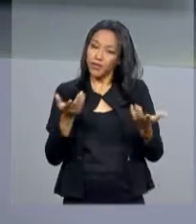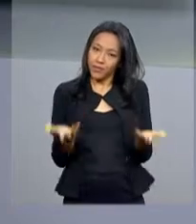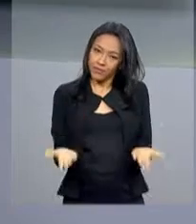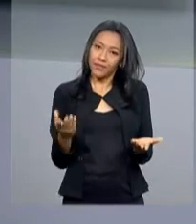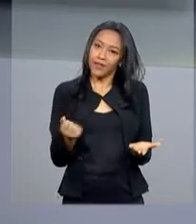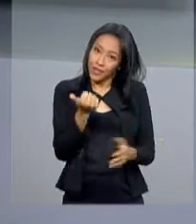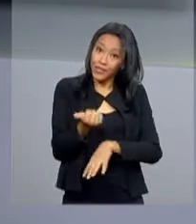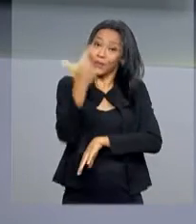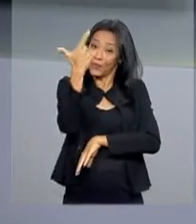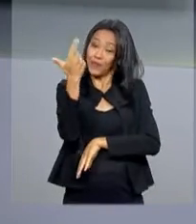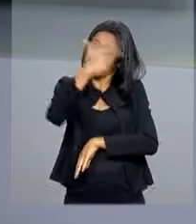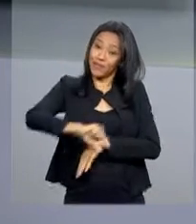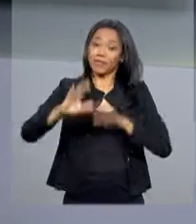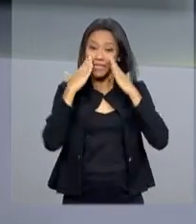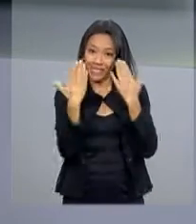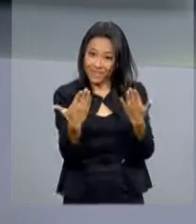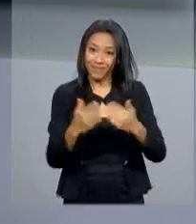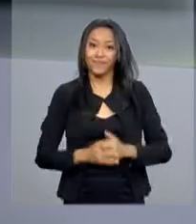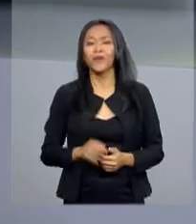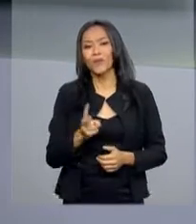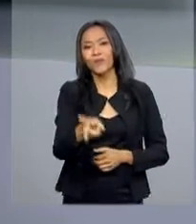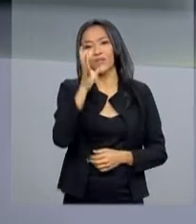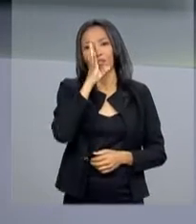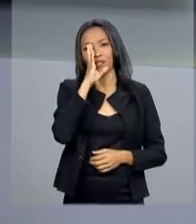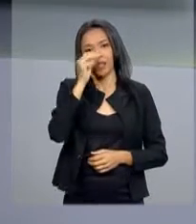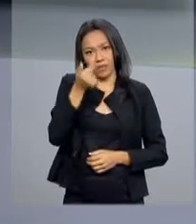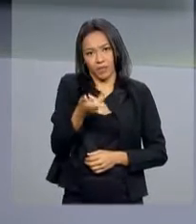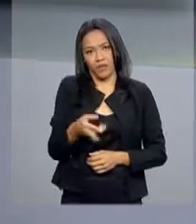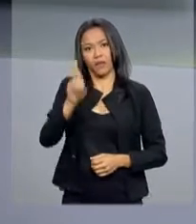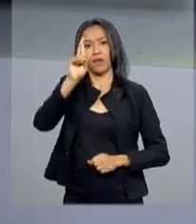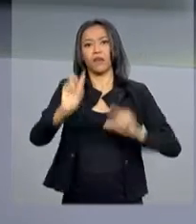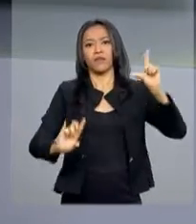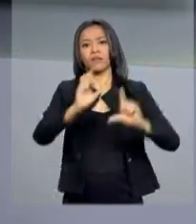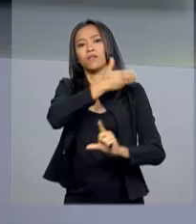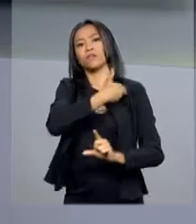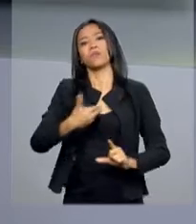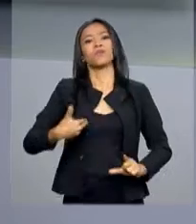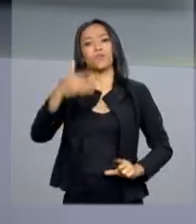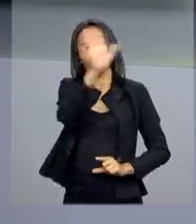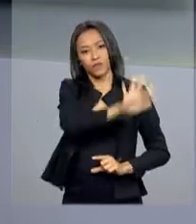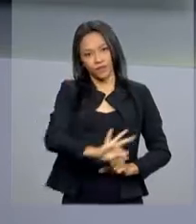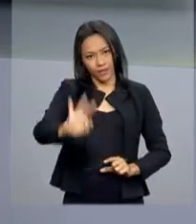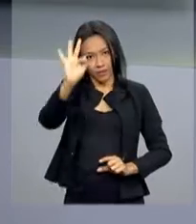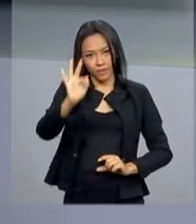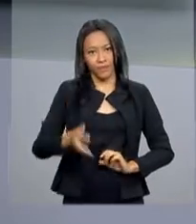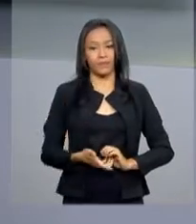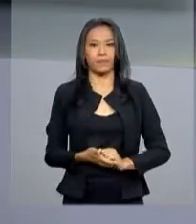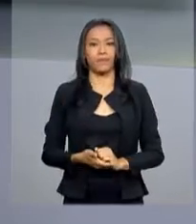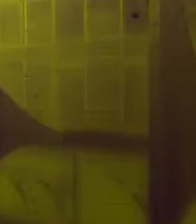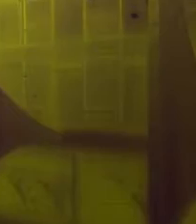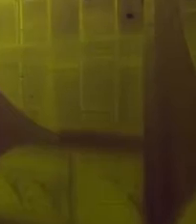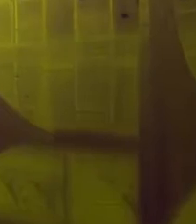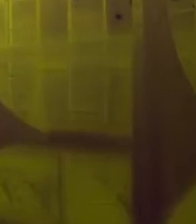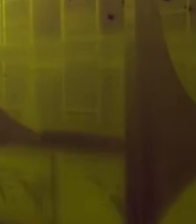ao meio-dia, no Repórter NBR. Continue com a gente aqui na NBR, a TV do Governo Federal.